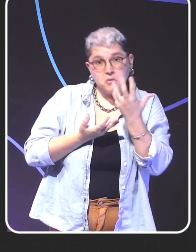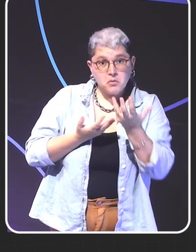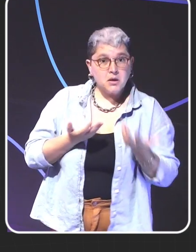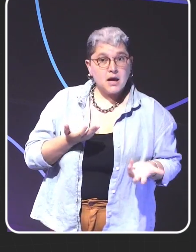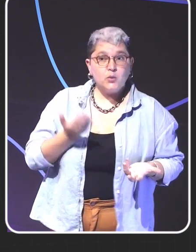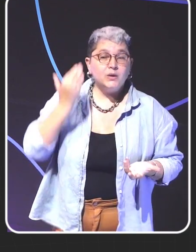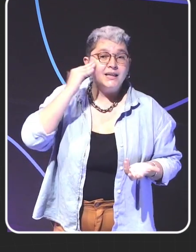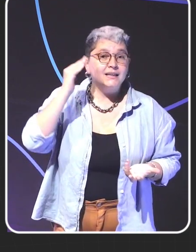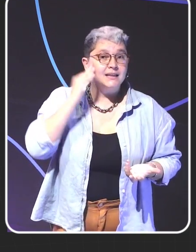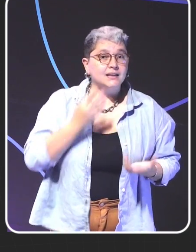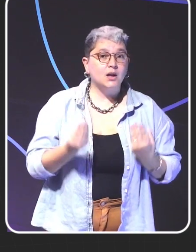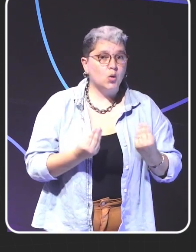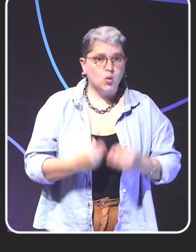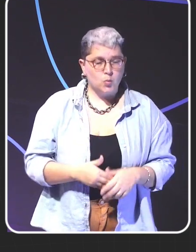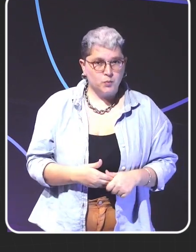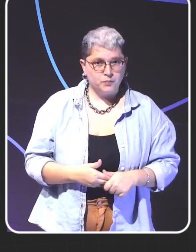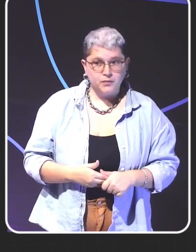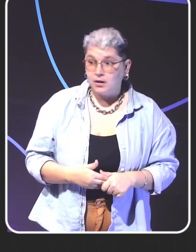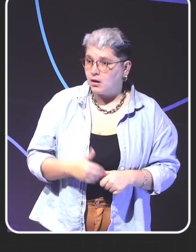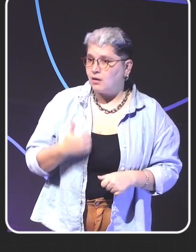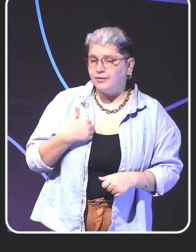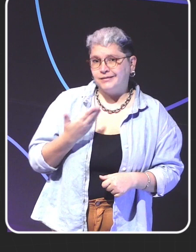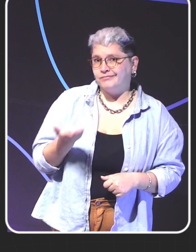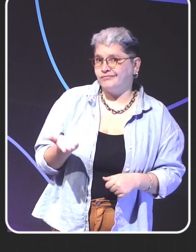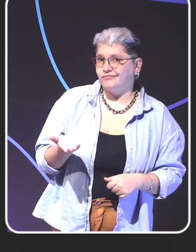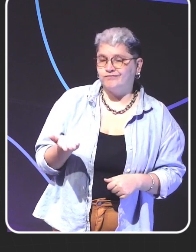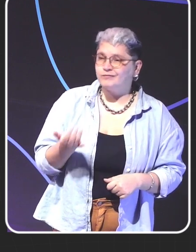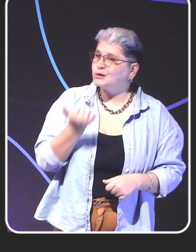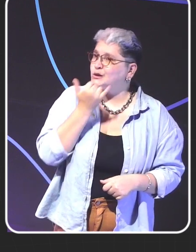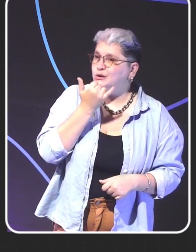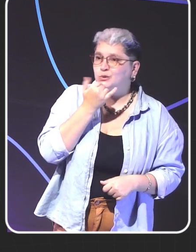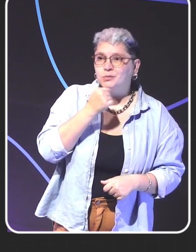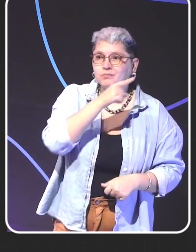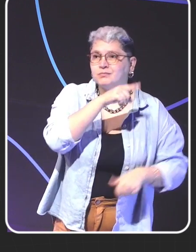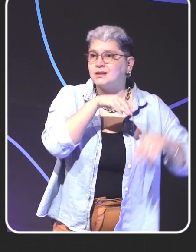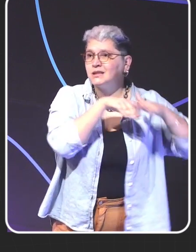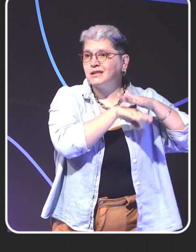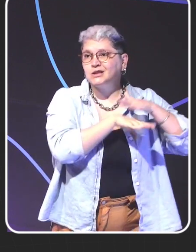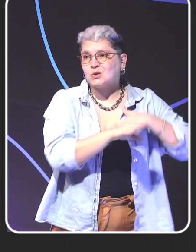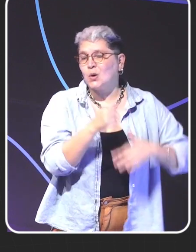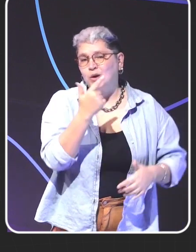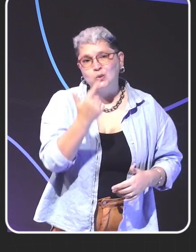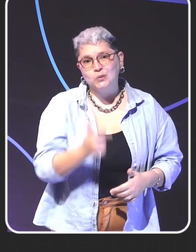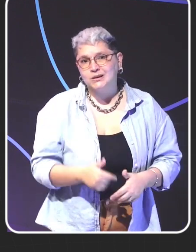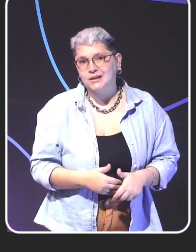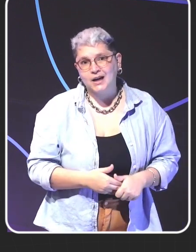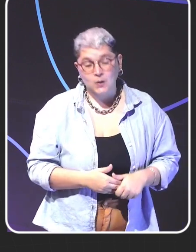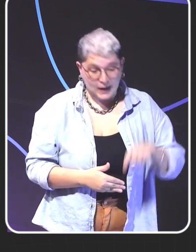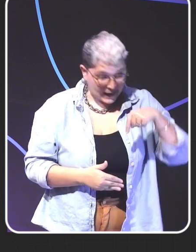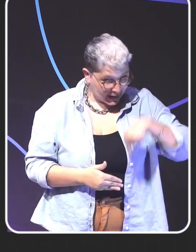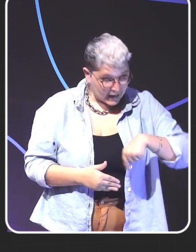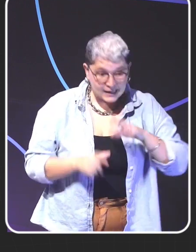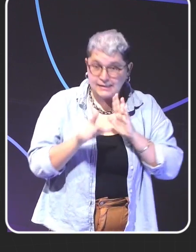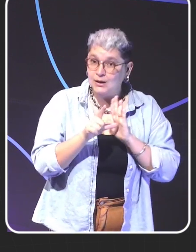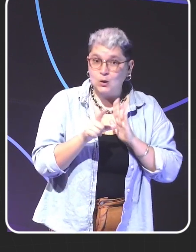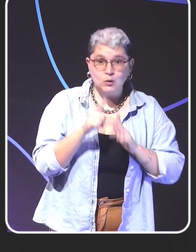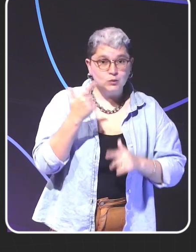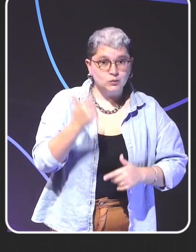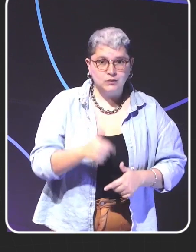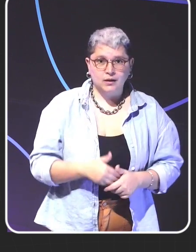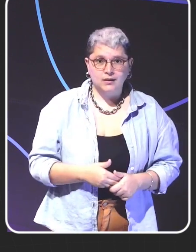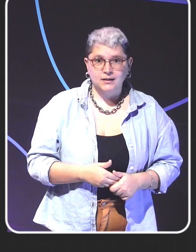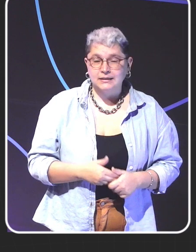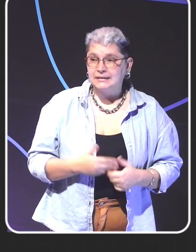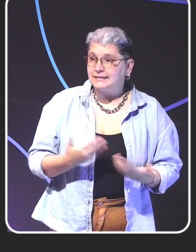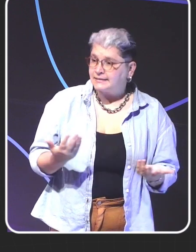como que é esse produto. Chego na loja e falo, nossa, não tem no meu estoque. Aqui, hoje, aqui nessa loja, não tem no meu estoque. Eu falo,